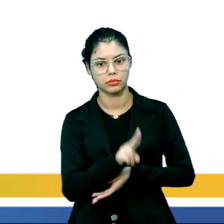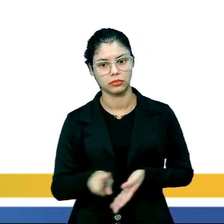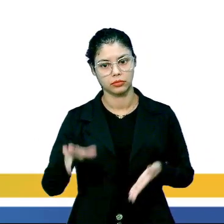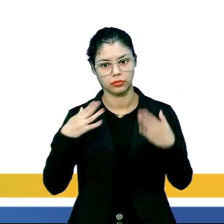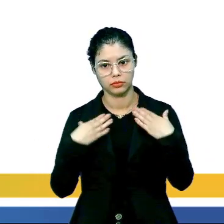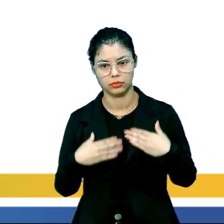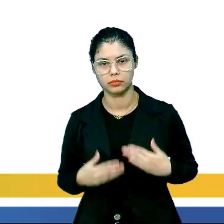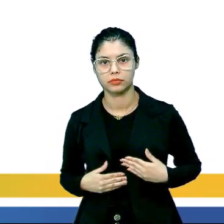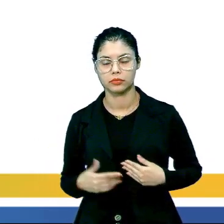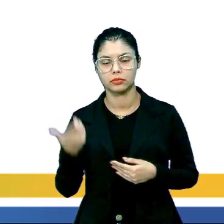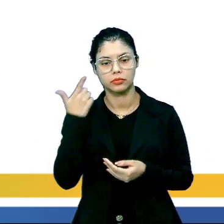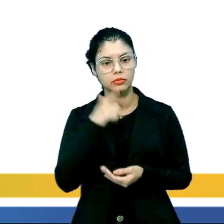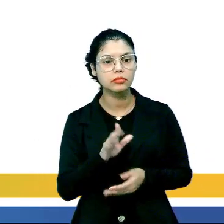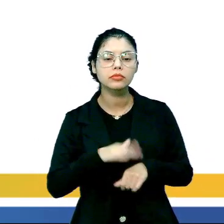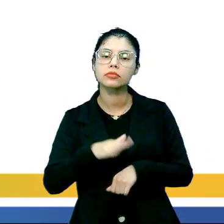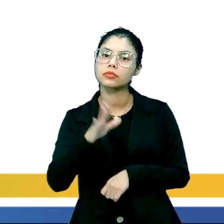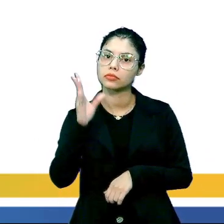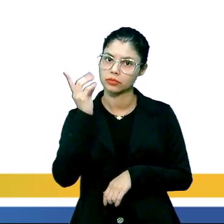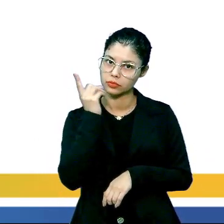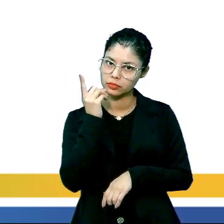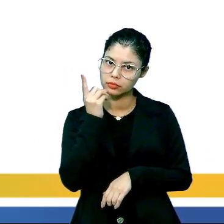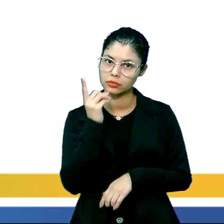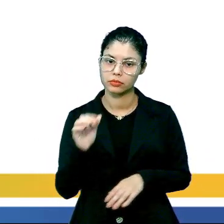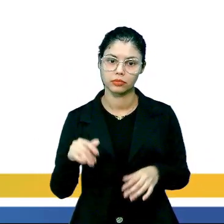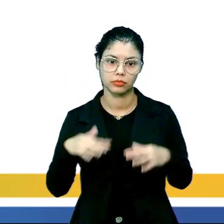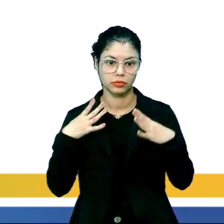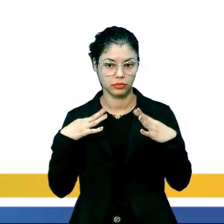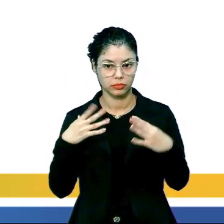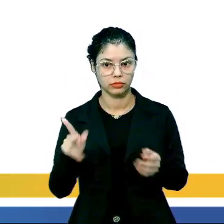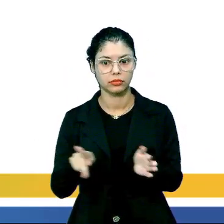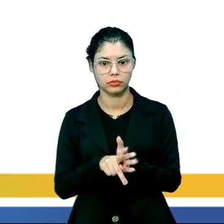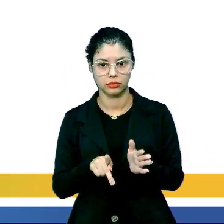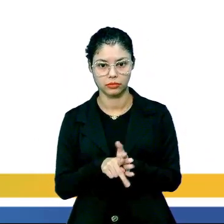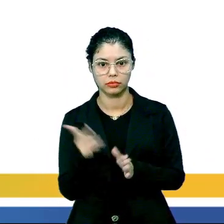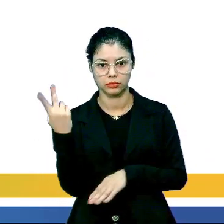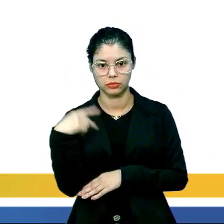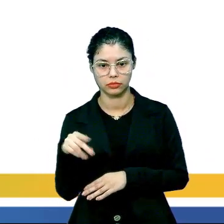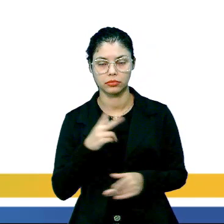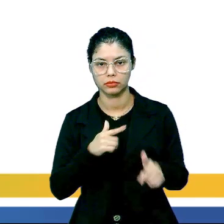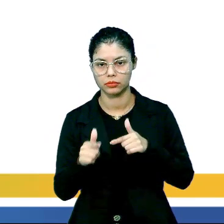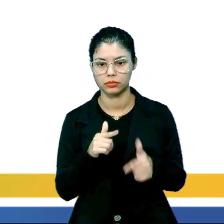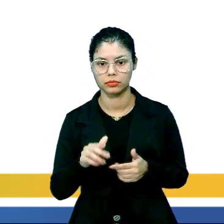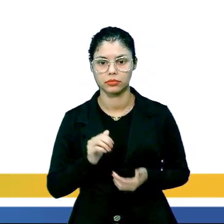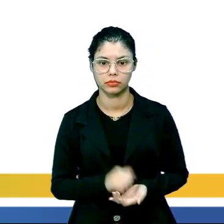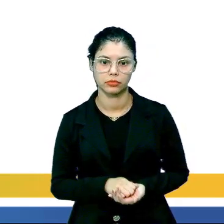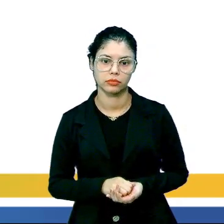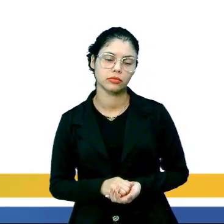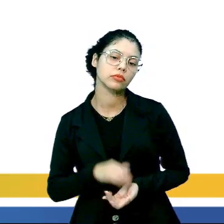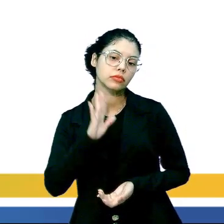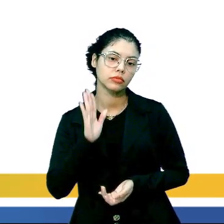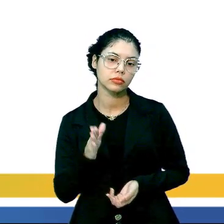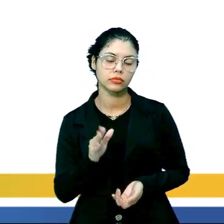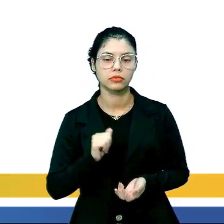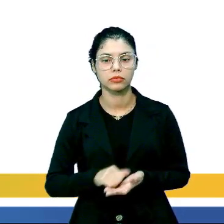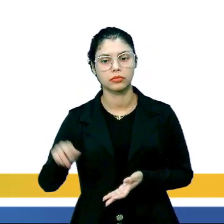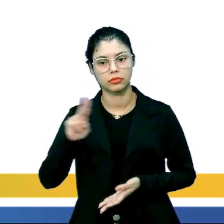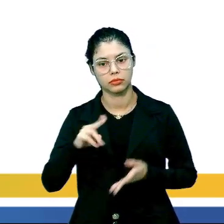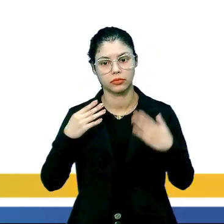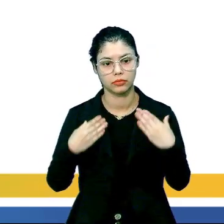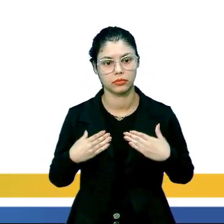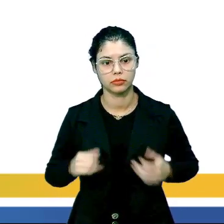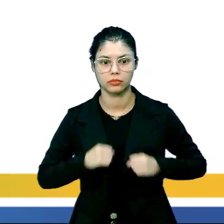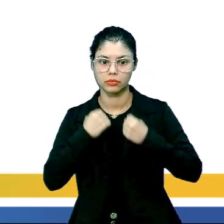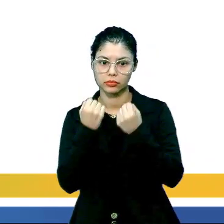lazer. Às vezes a gente consome mais durante o tempo de férias do que durante o período em que estamos trabalhando. Já Sherman utiliza